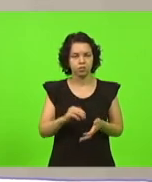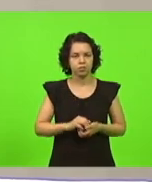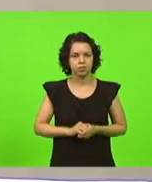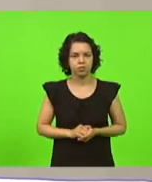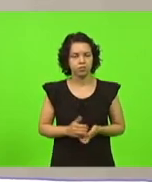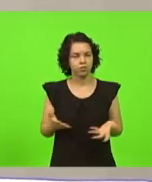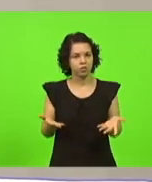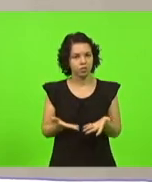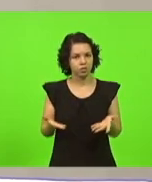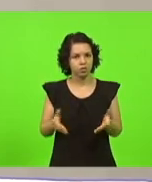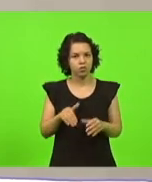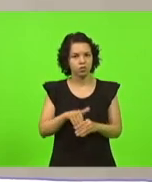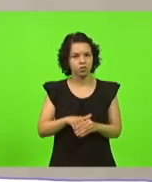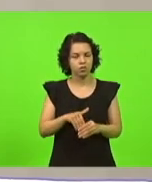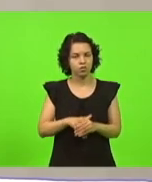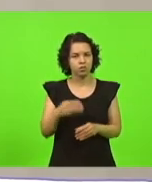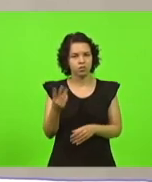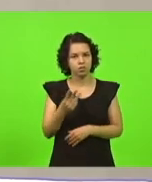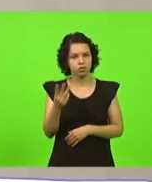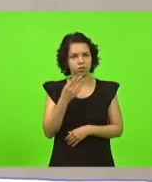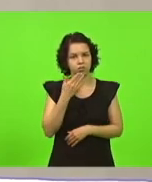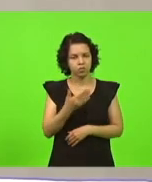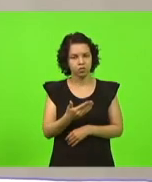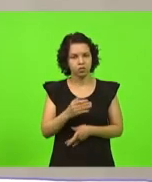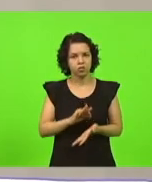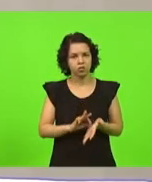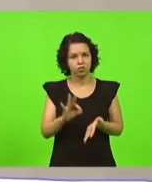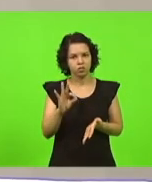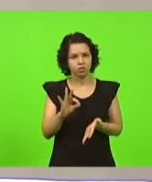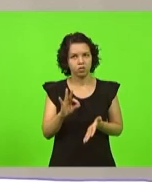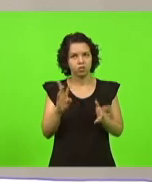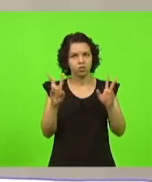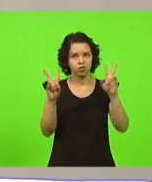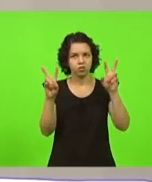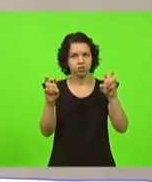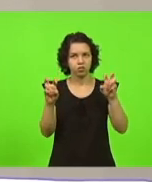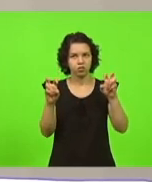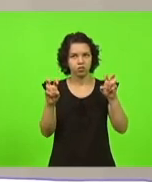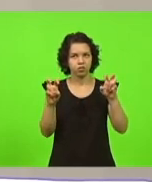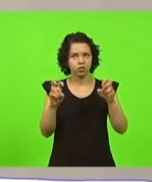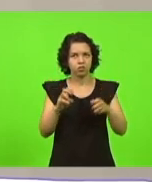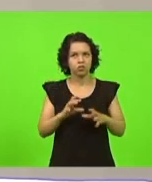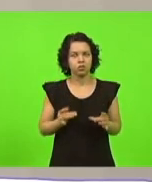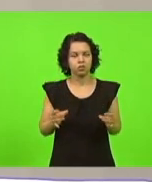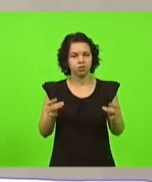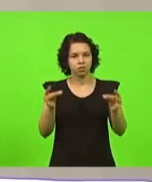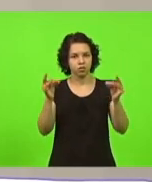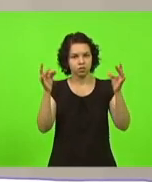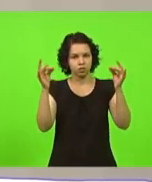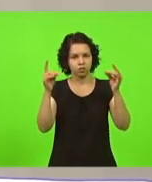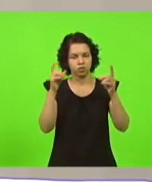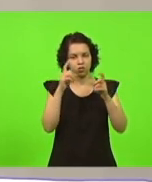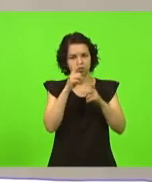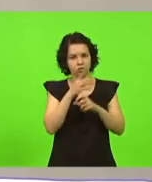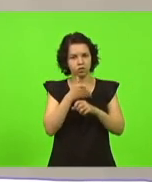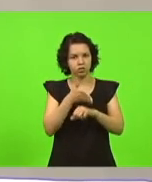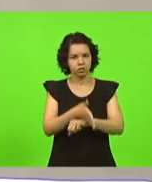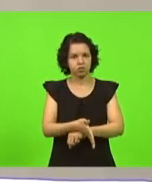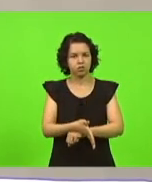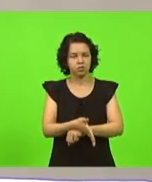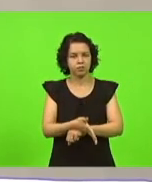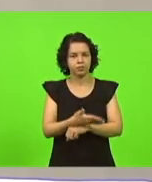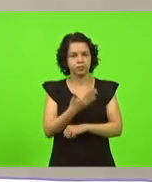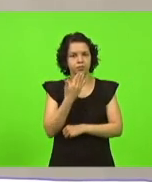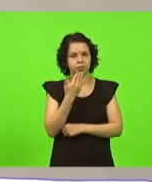estaremos votando o terceiro pedido de destaque, que trata da gratificação de difícil acesso. Peço à assessoria que abra